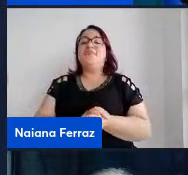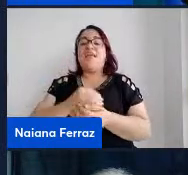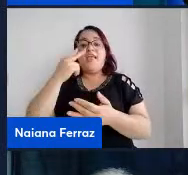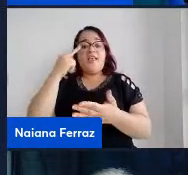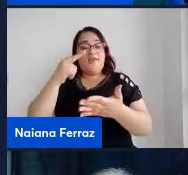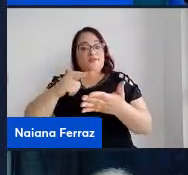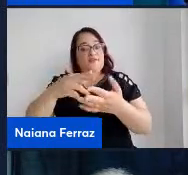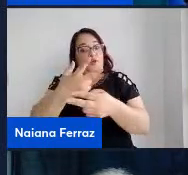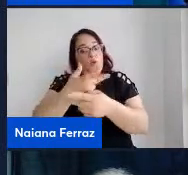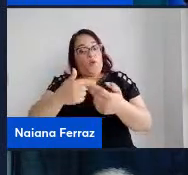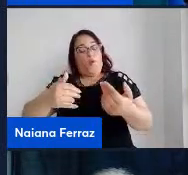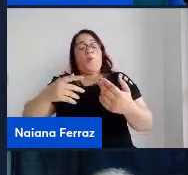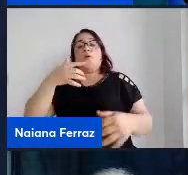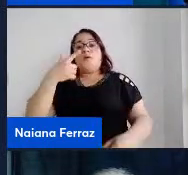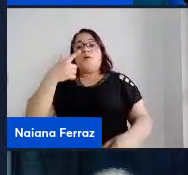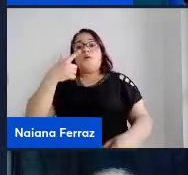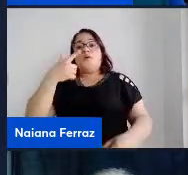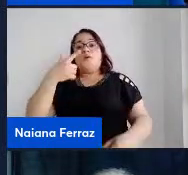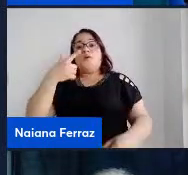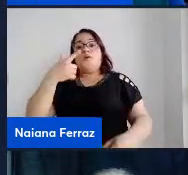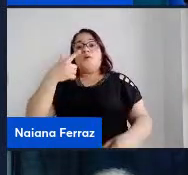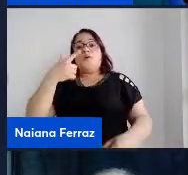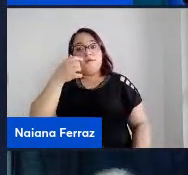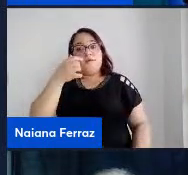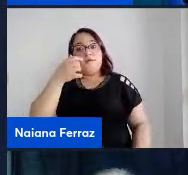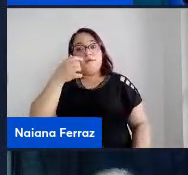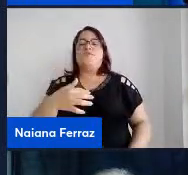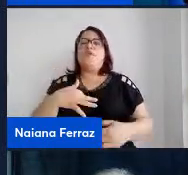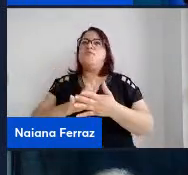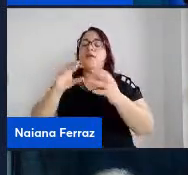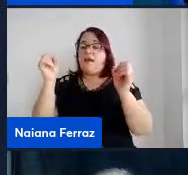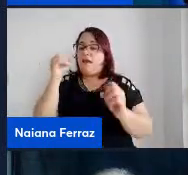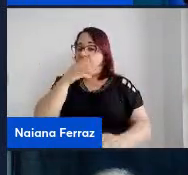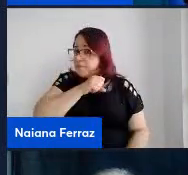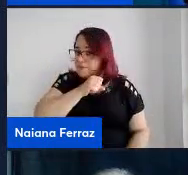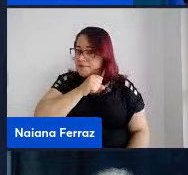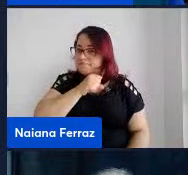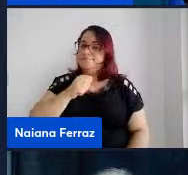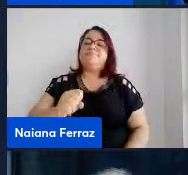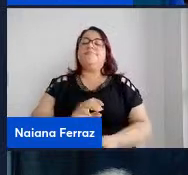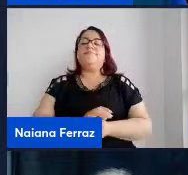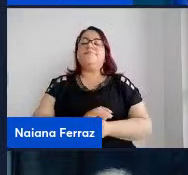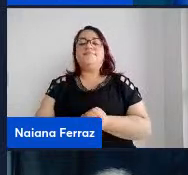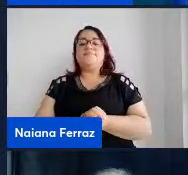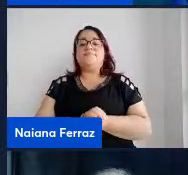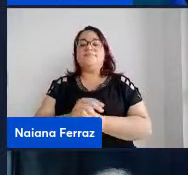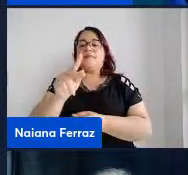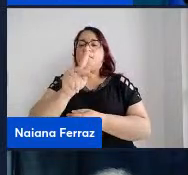interessantes. Vou ser muito breve. A professora Maria Regina Maluf,